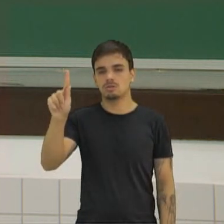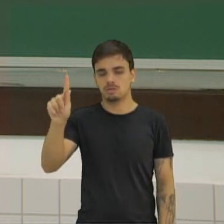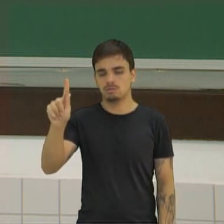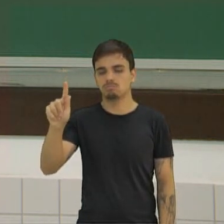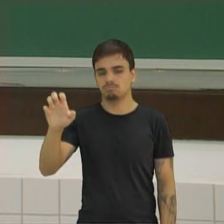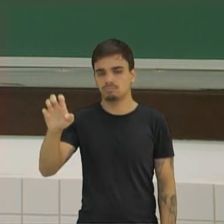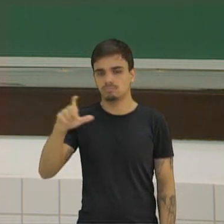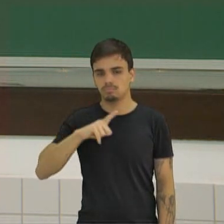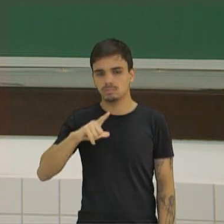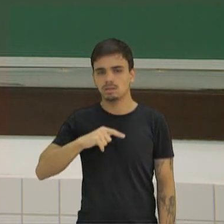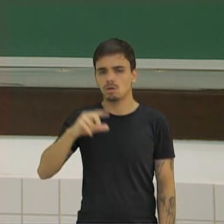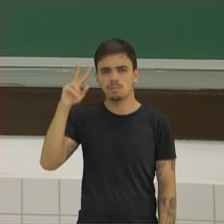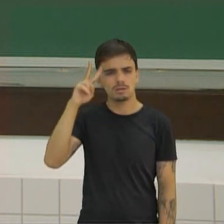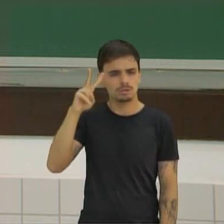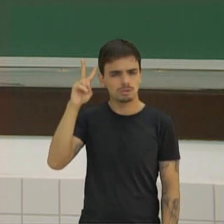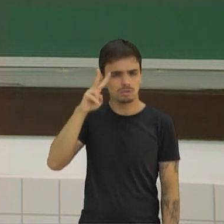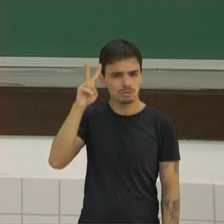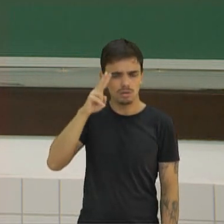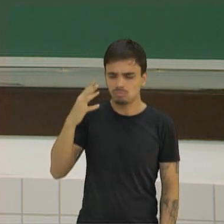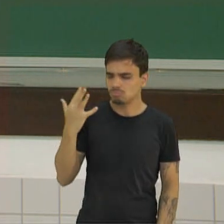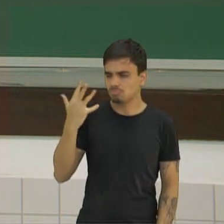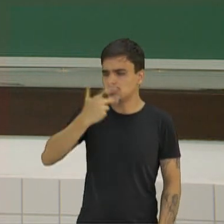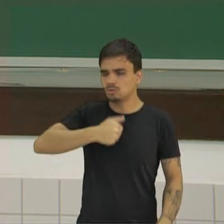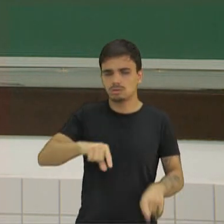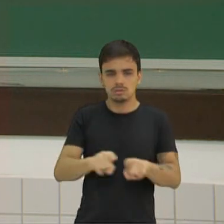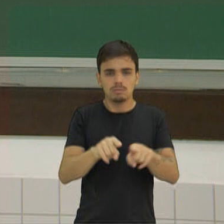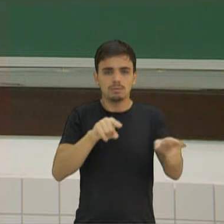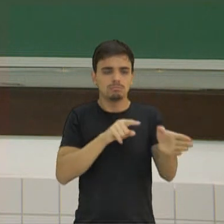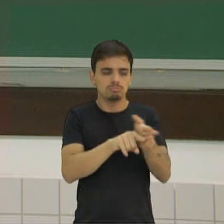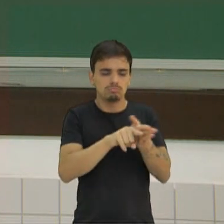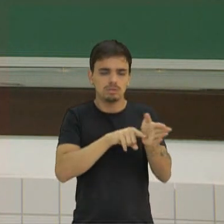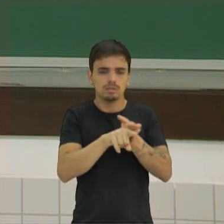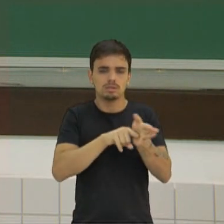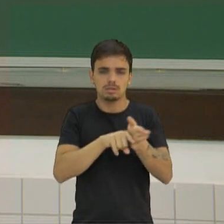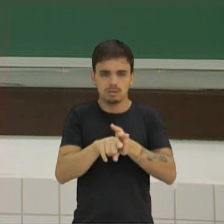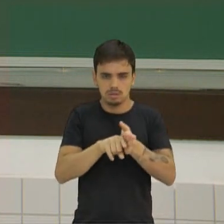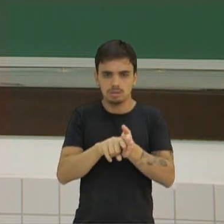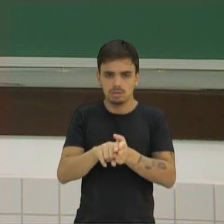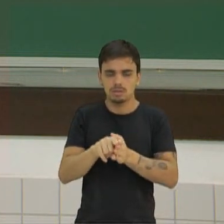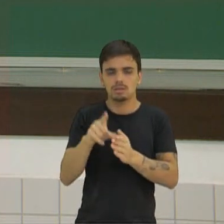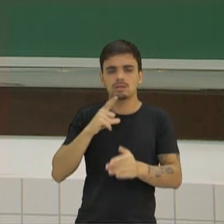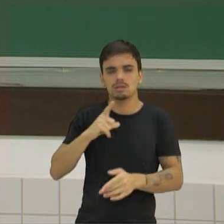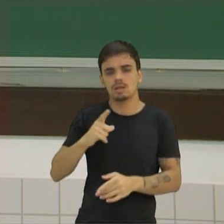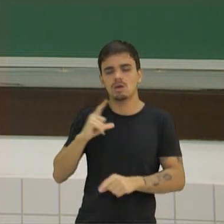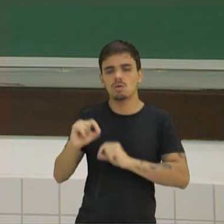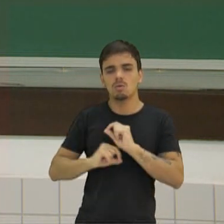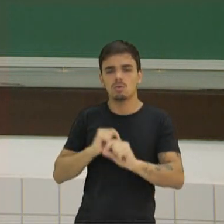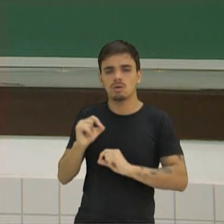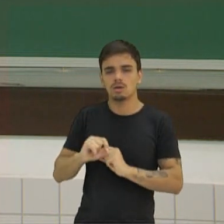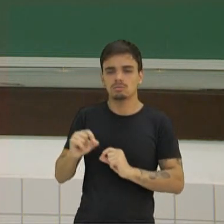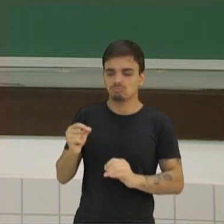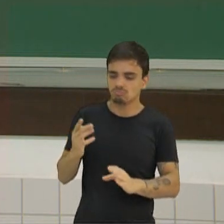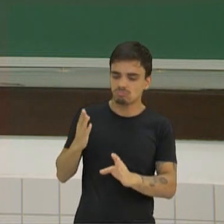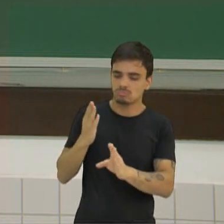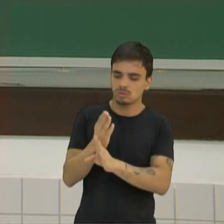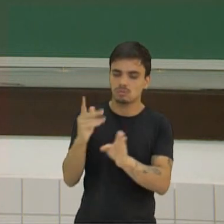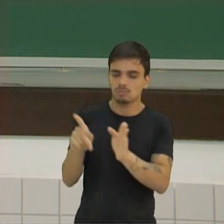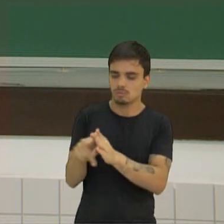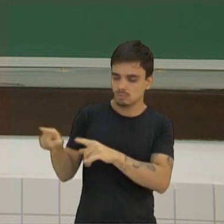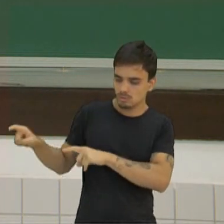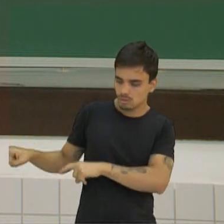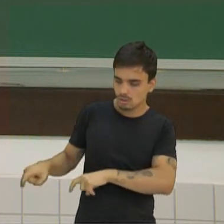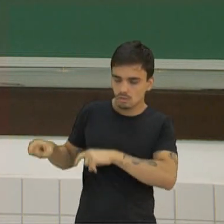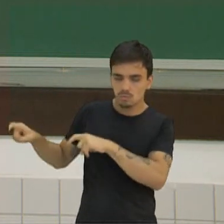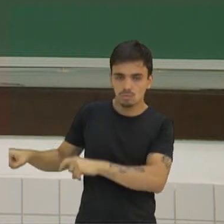uma história muito bonita na pesquisa em pesquisas que culminou em achados relacionados a